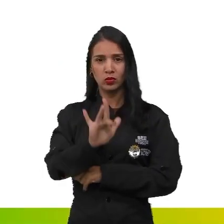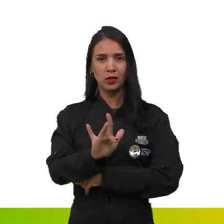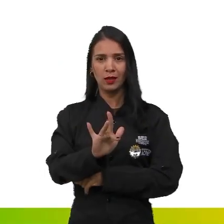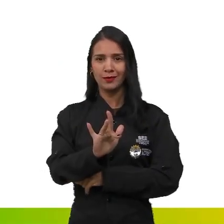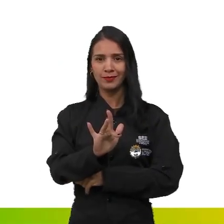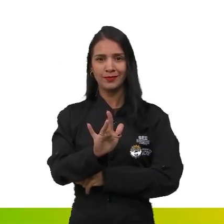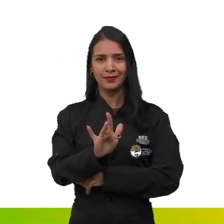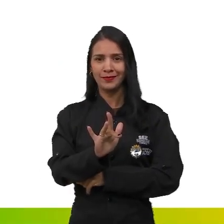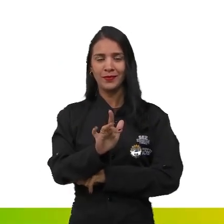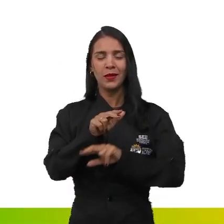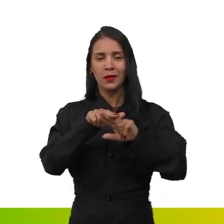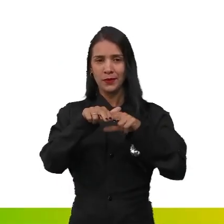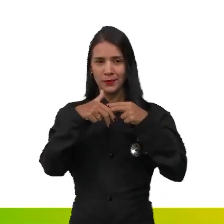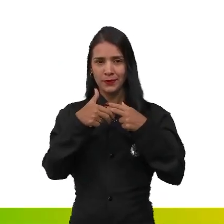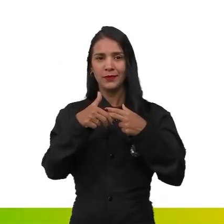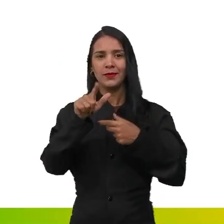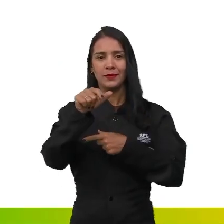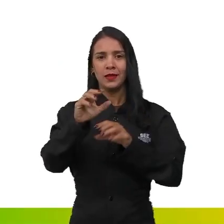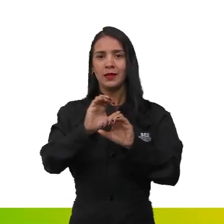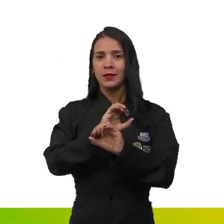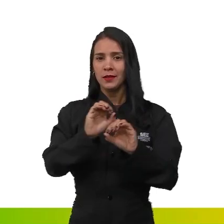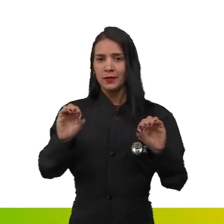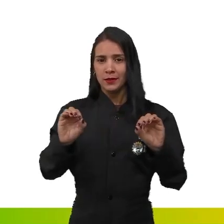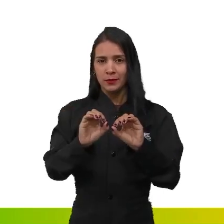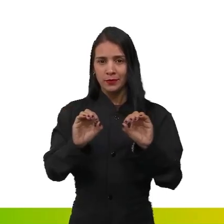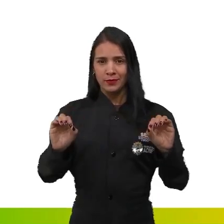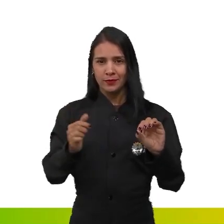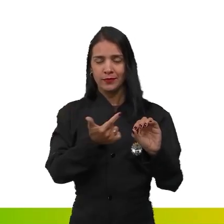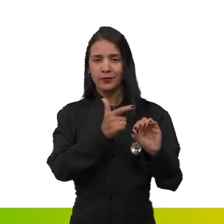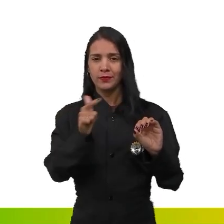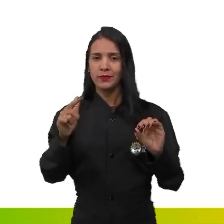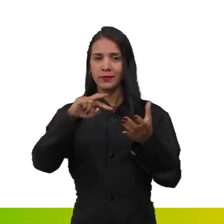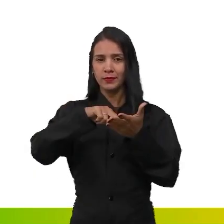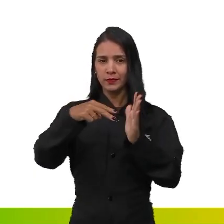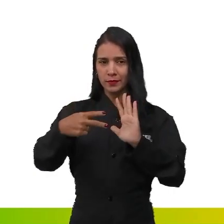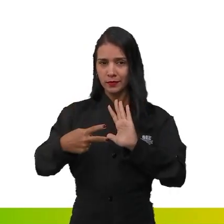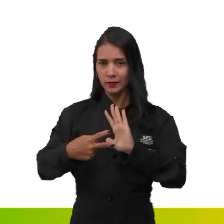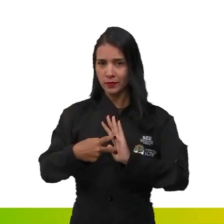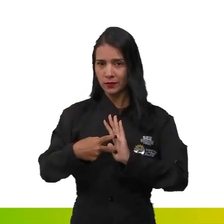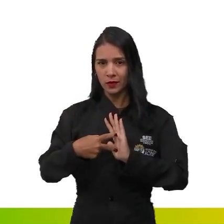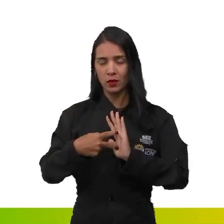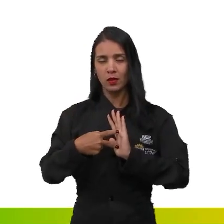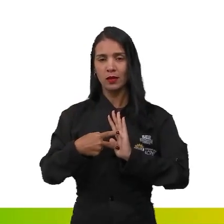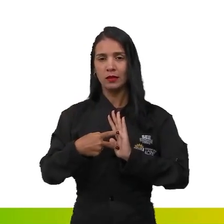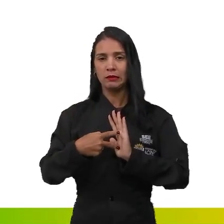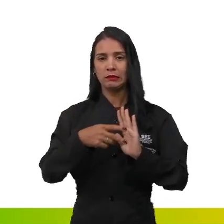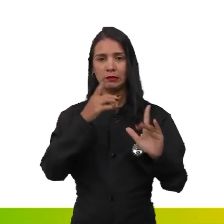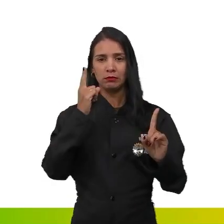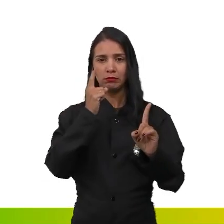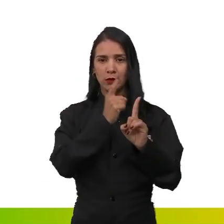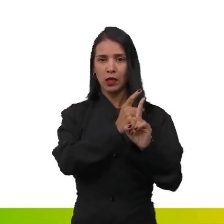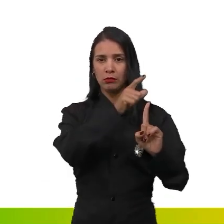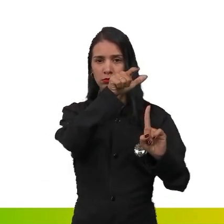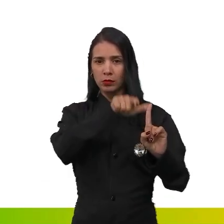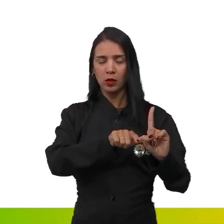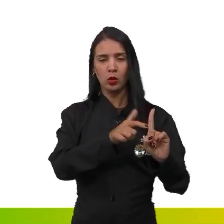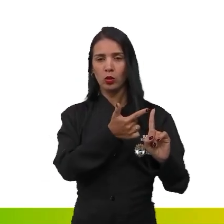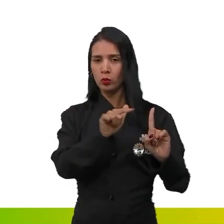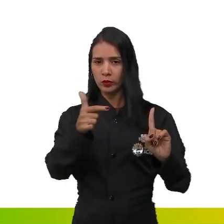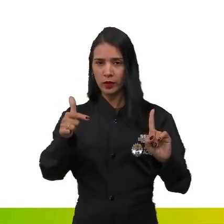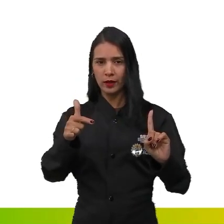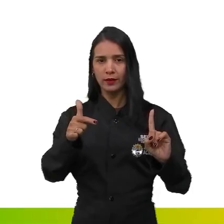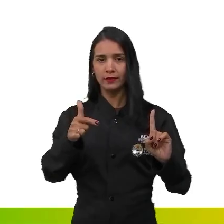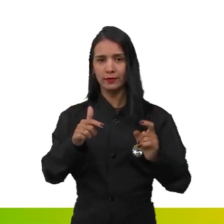tom neutro que permanece e caracteriza aqui o meu texto de maneira aí a impessoalização,